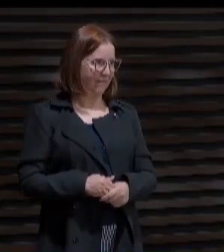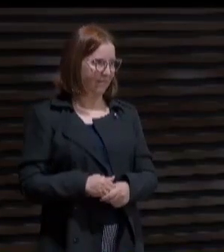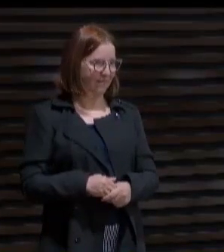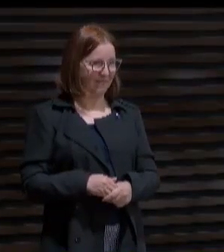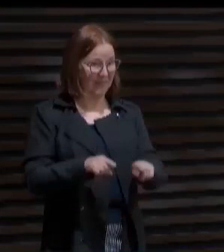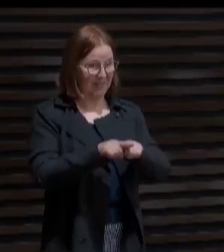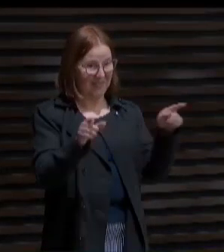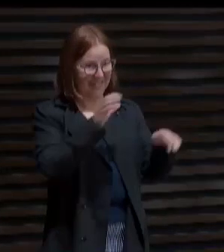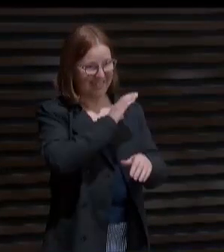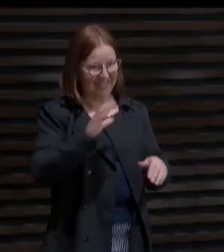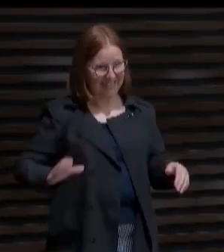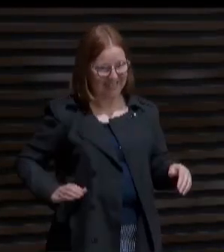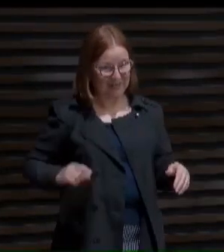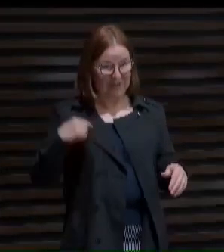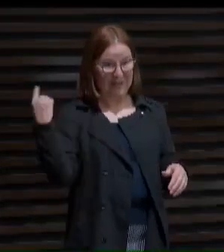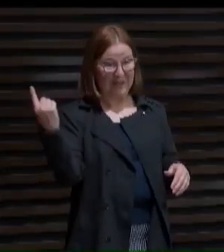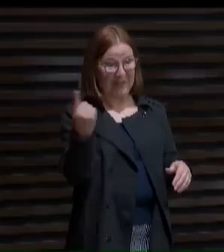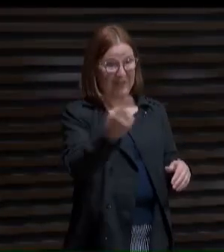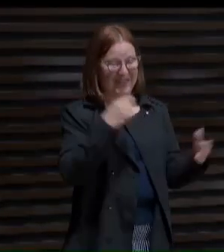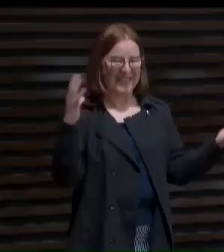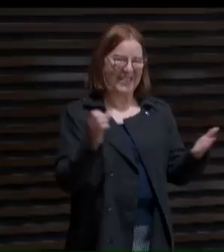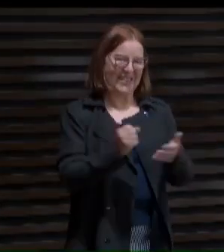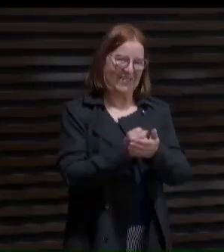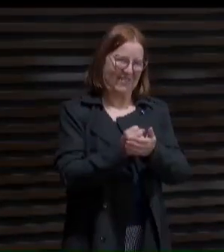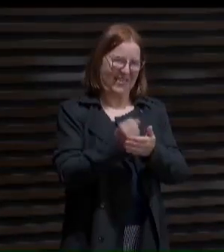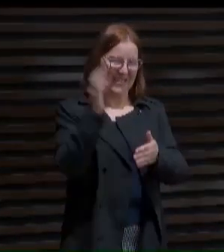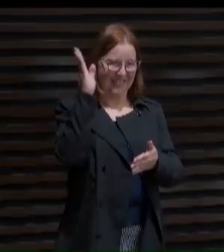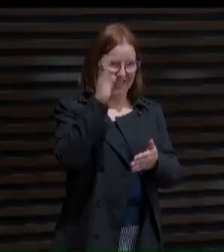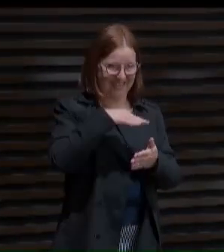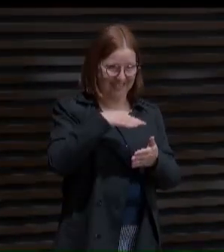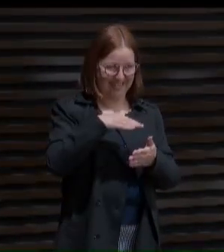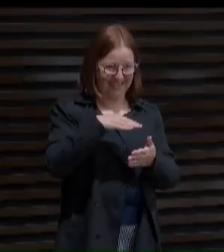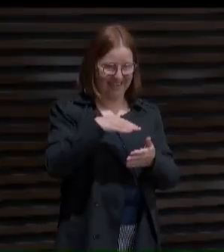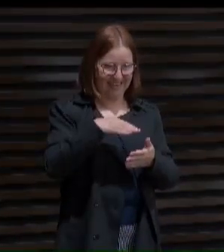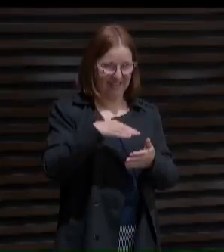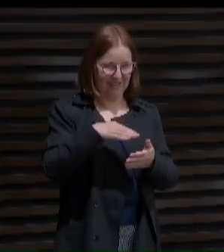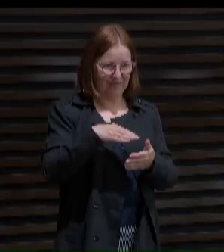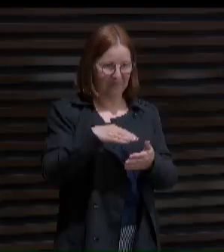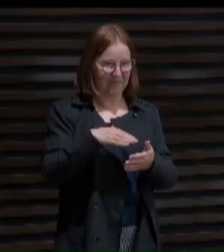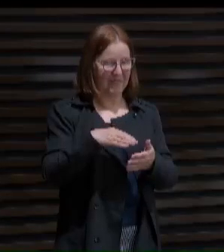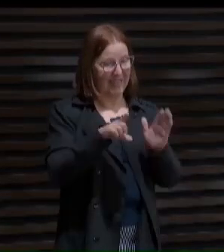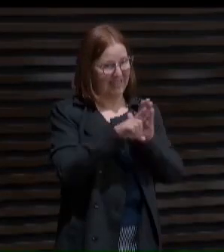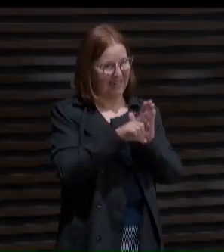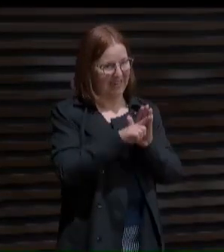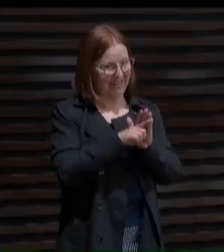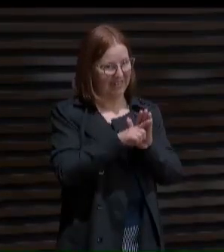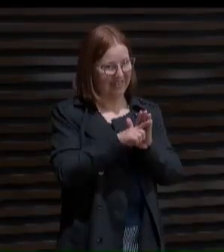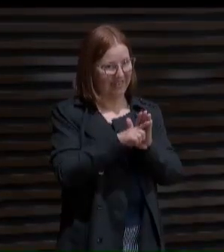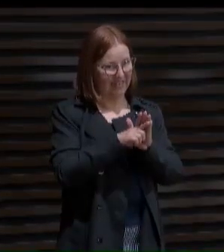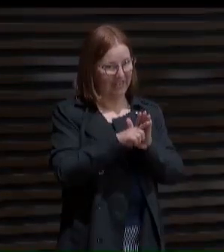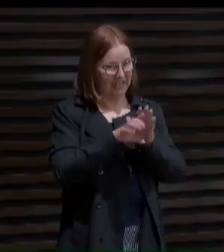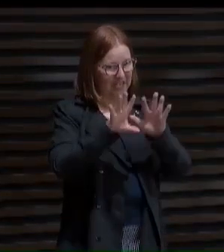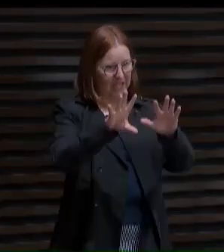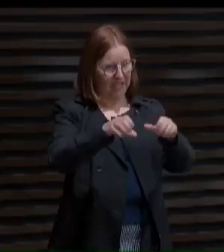Mas Cristo nos resgatou da maldição pronunciada pela lei, tomando sobre si a maldição